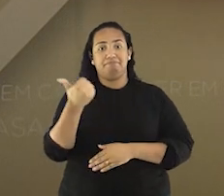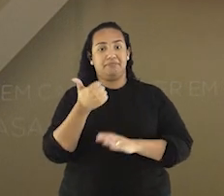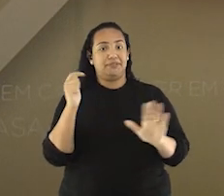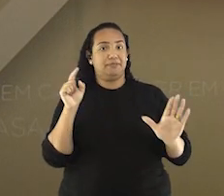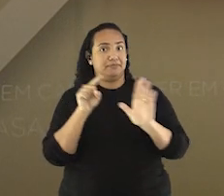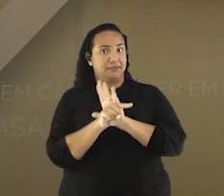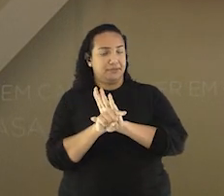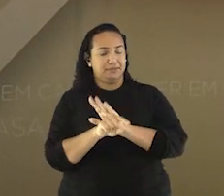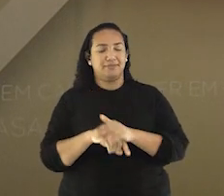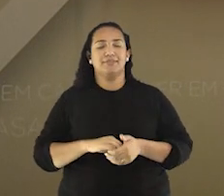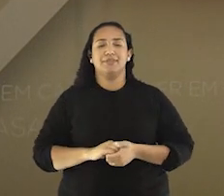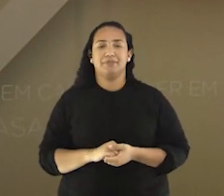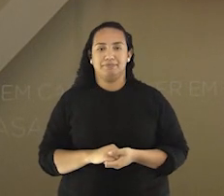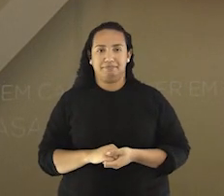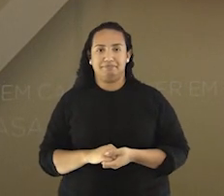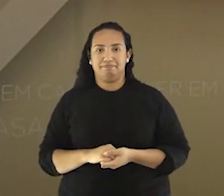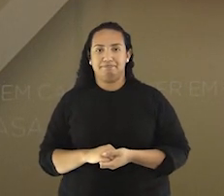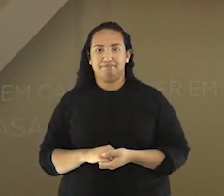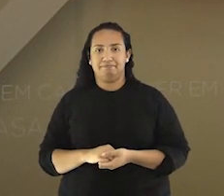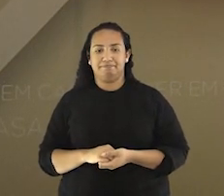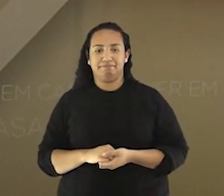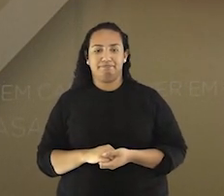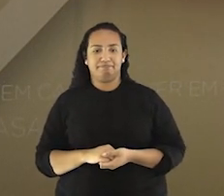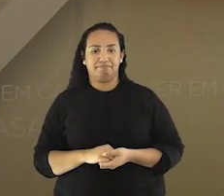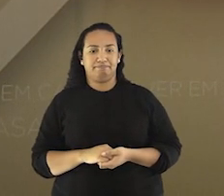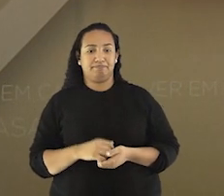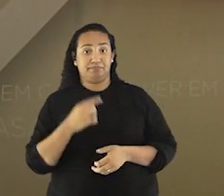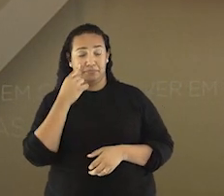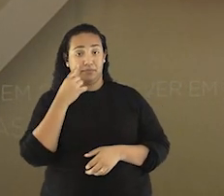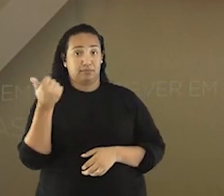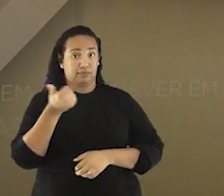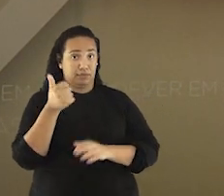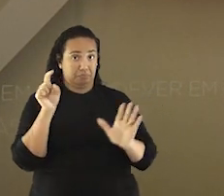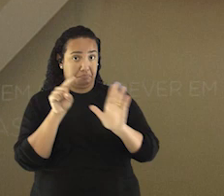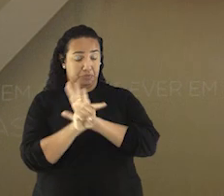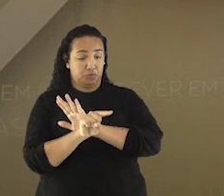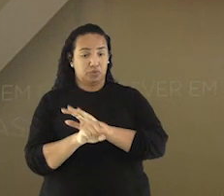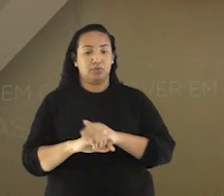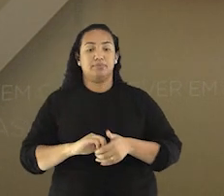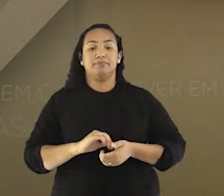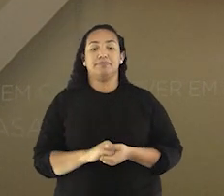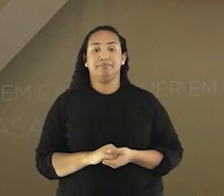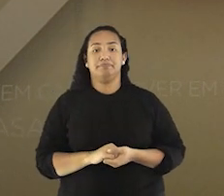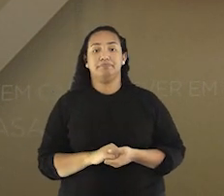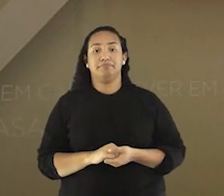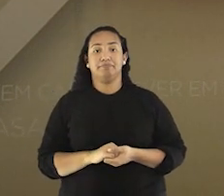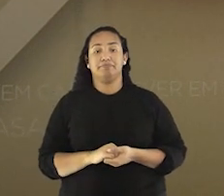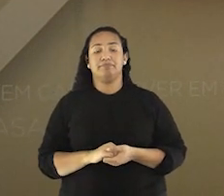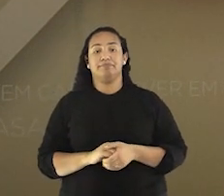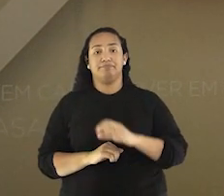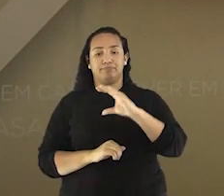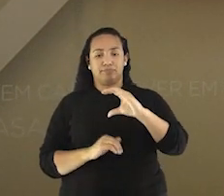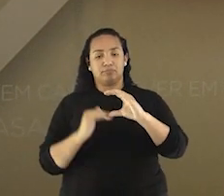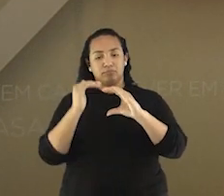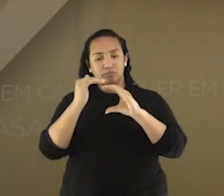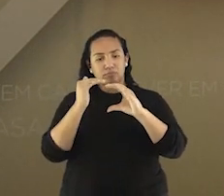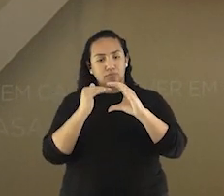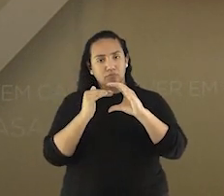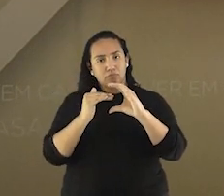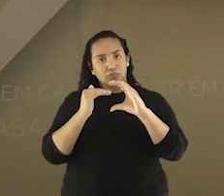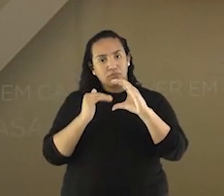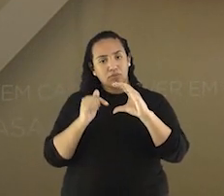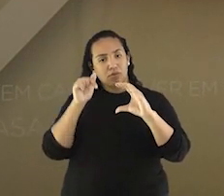questão. A primeira questão é o seguinte: qual é a camada da Terra aonde são vistos